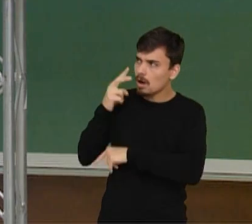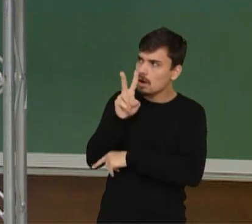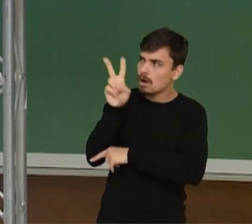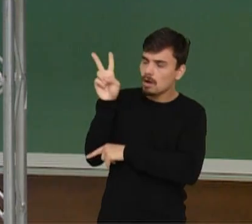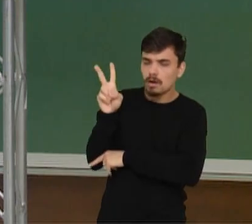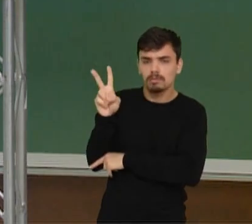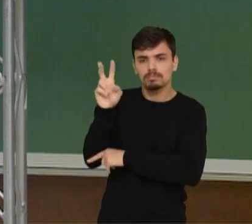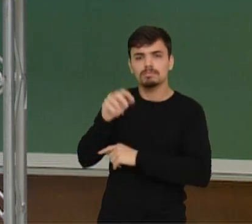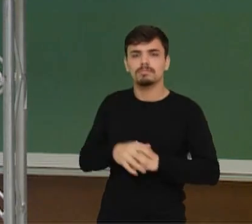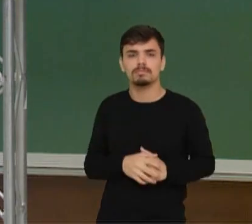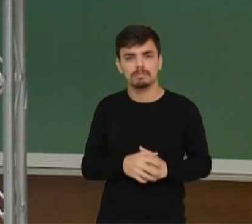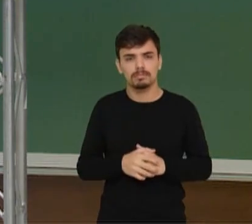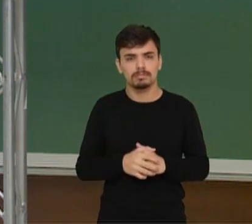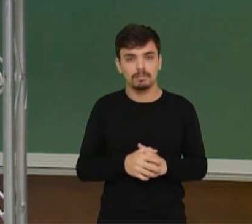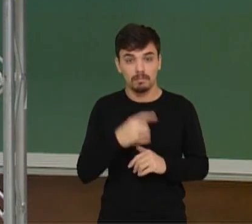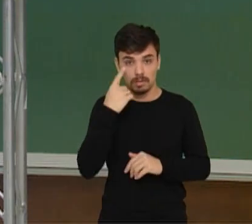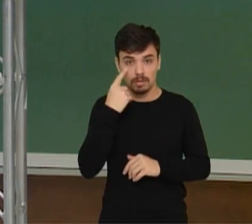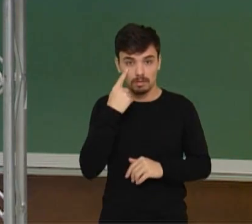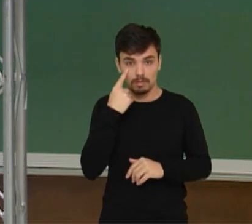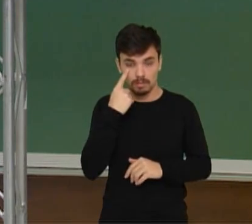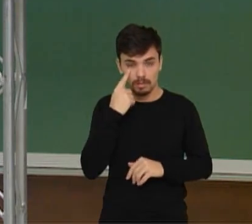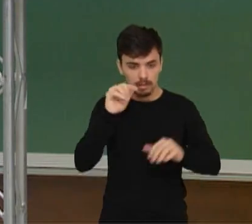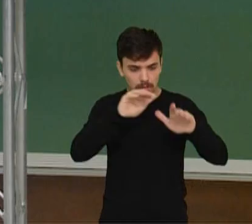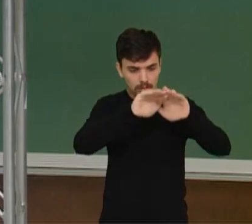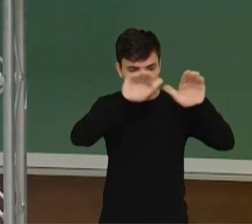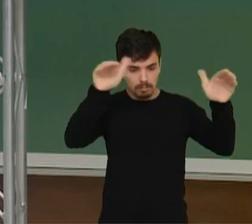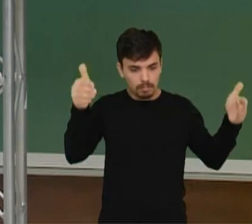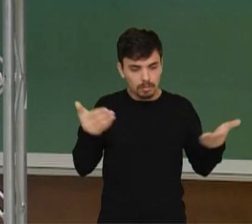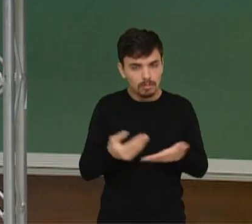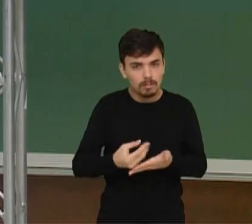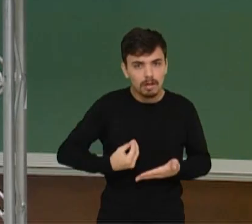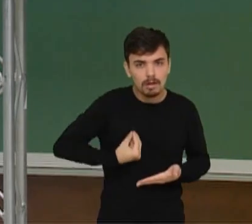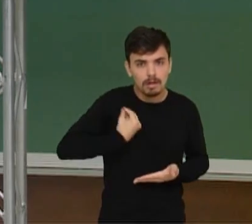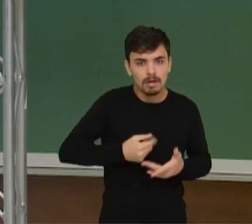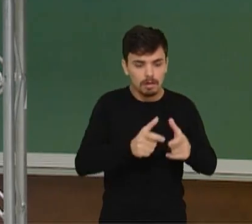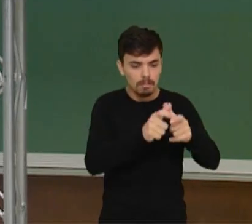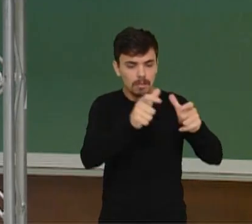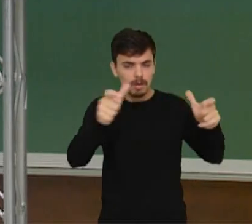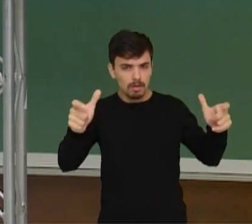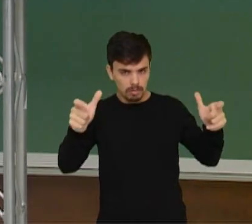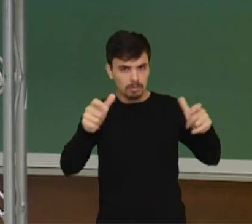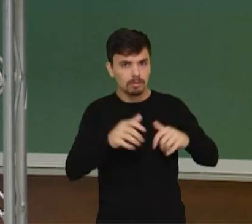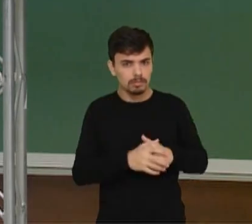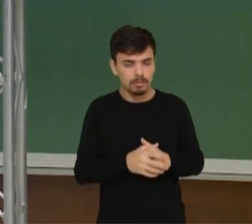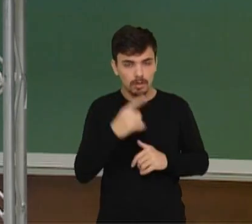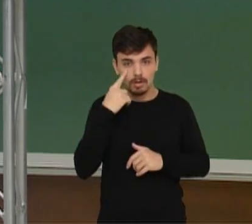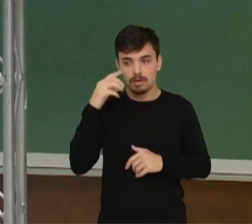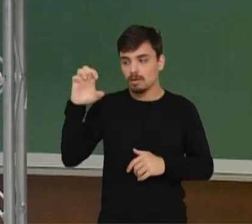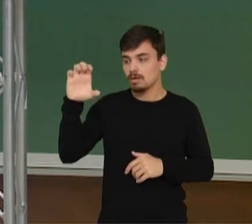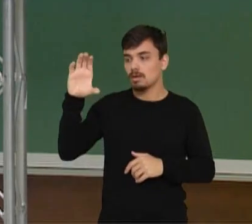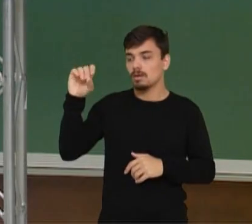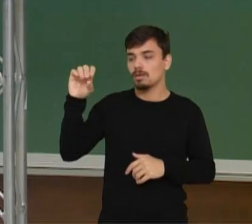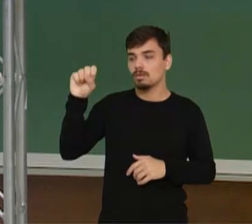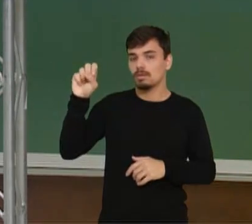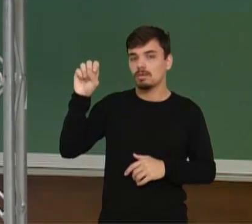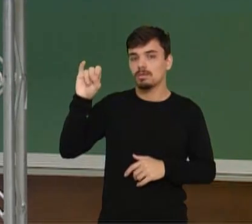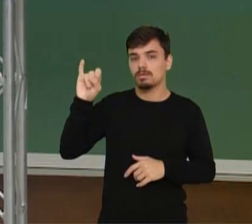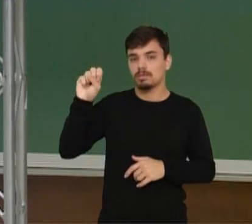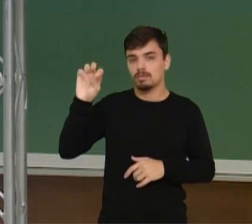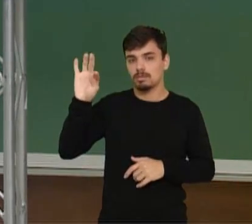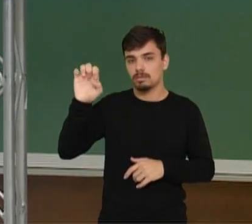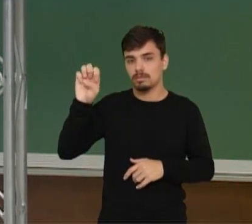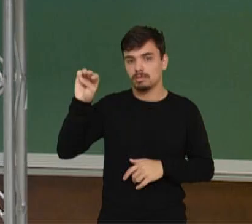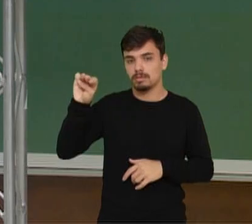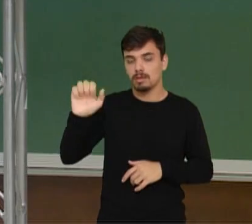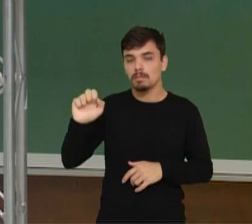aqui junto. A biosfera é o maior ecossistema que existe? Então vamos lembrar o que é um ecossistema. Ecossistema tem os fatores